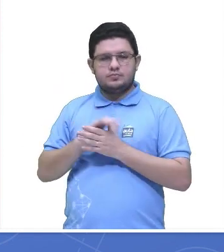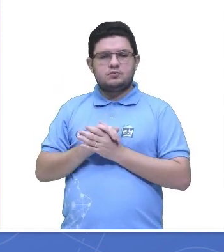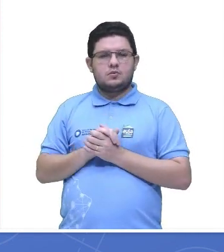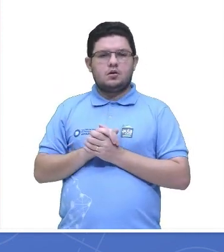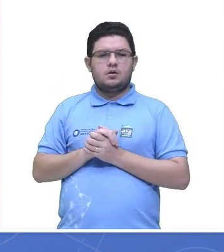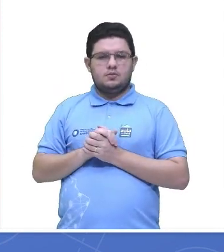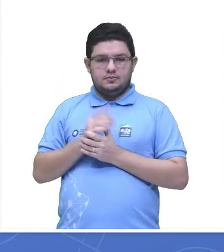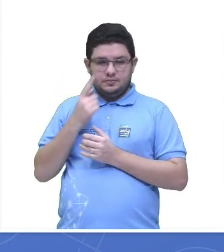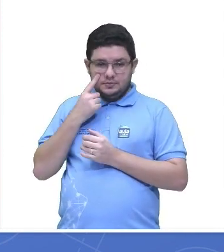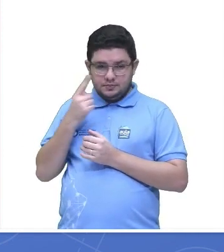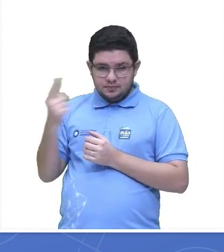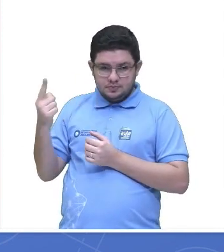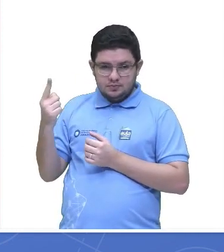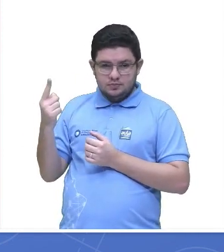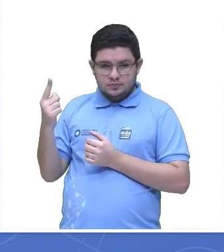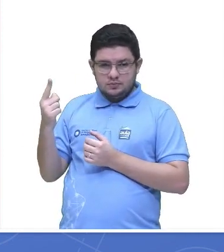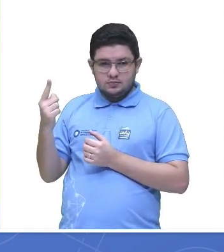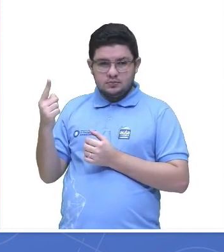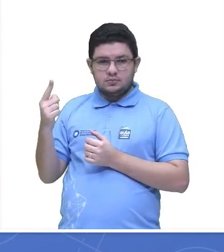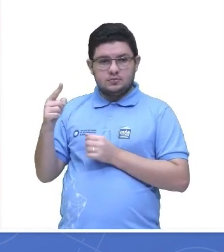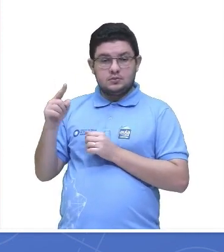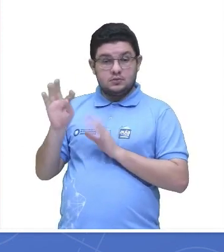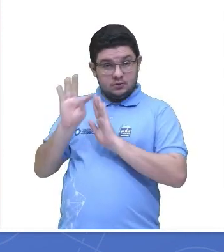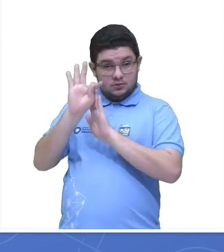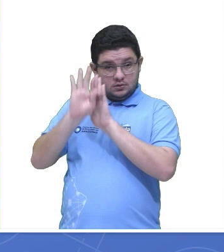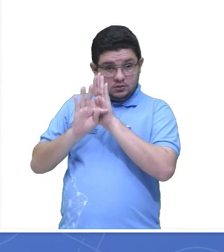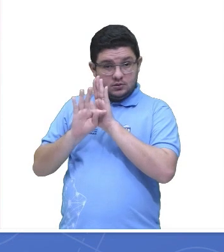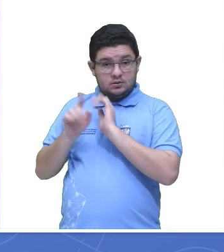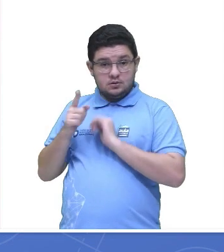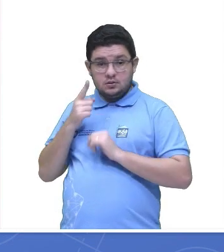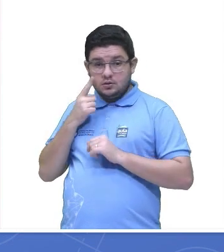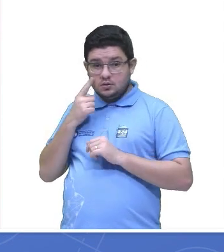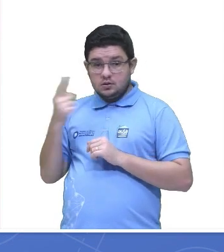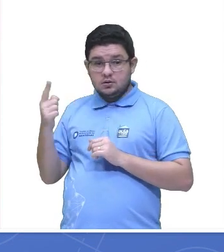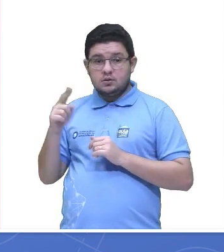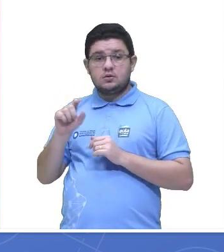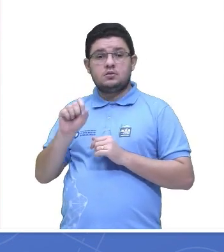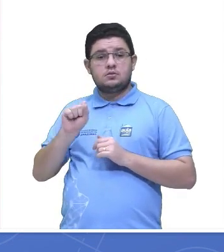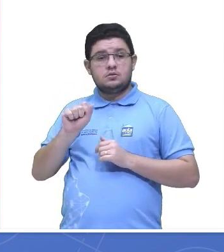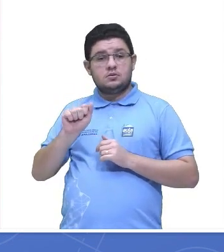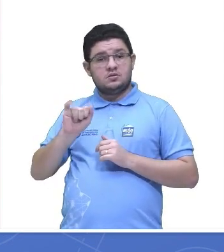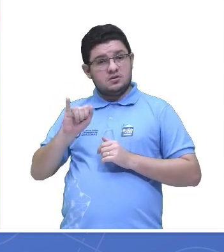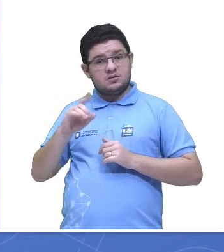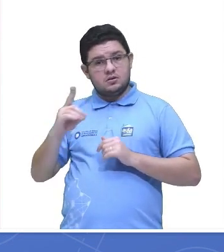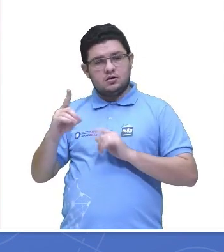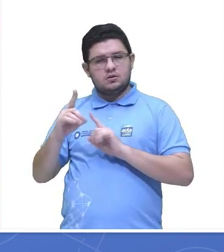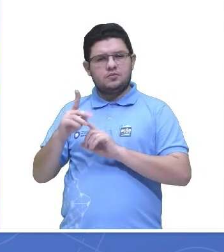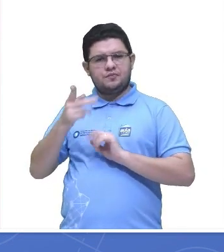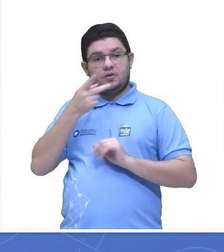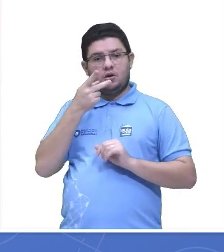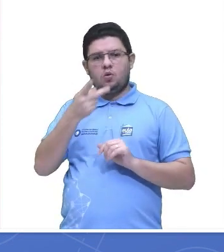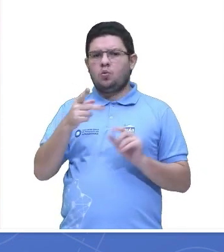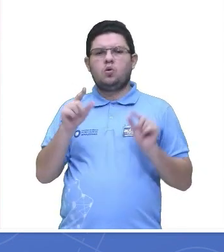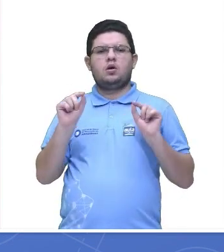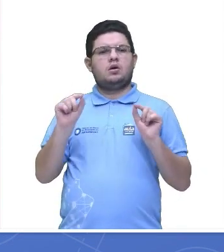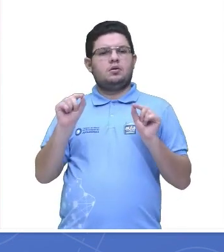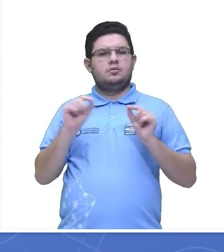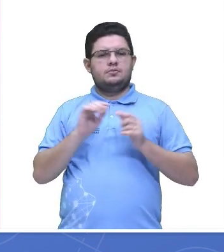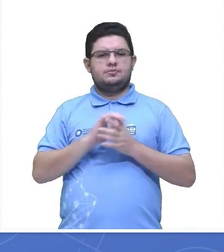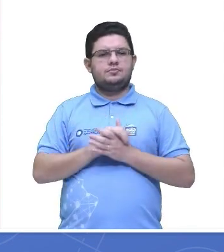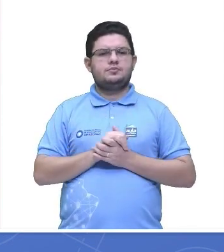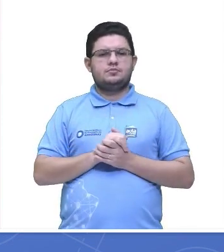Jimi Hendrix said o seguinte: When the power of love overcomes the love of